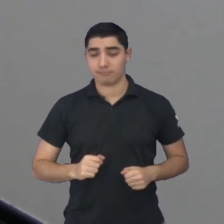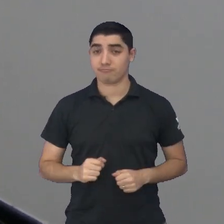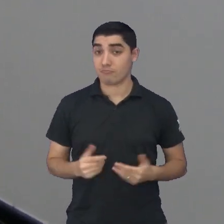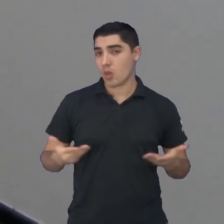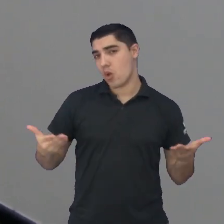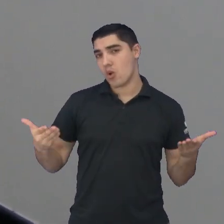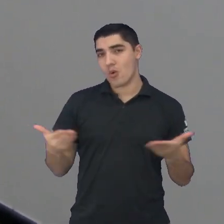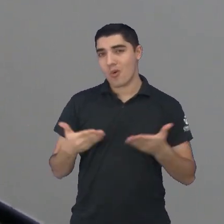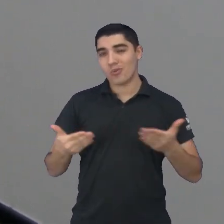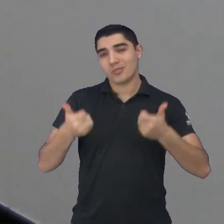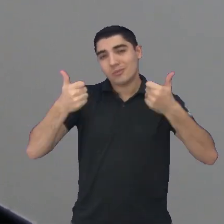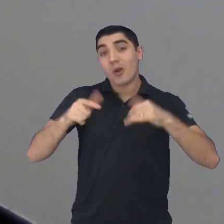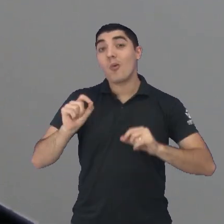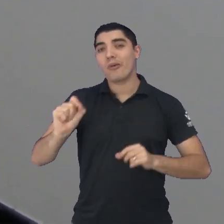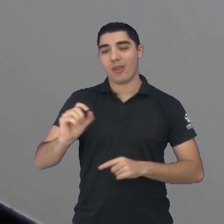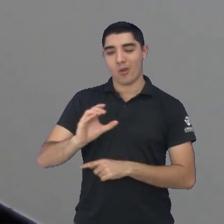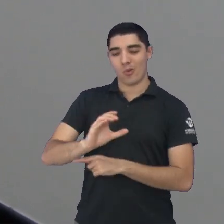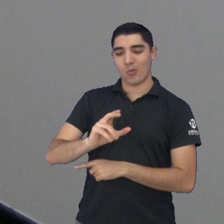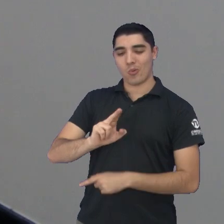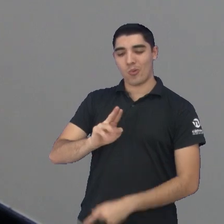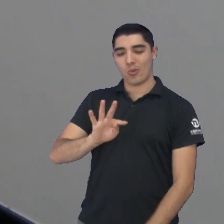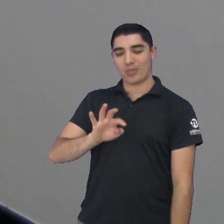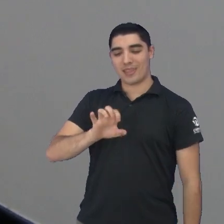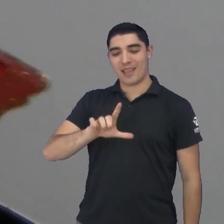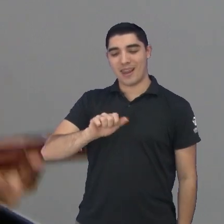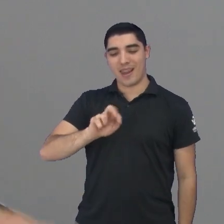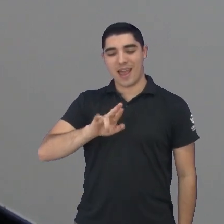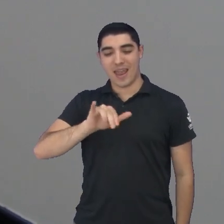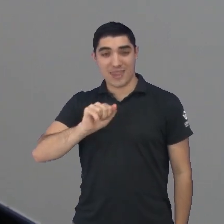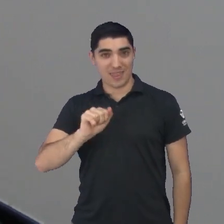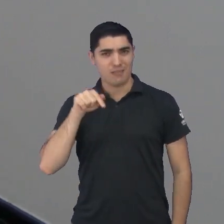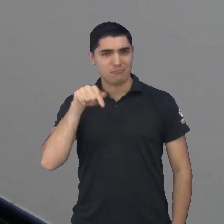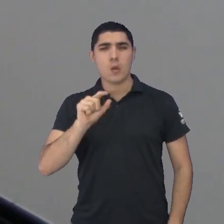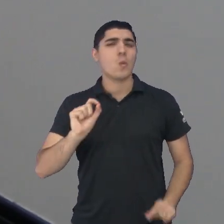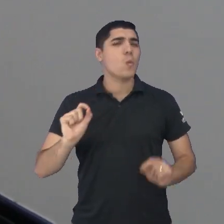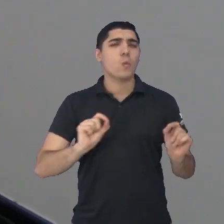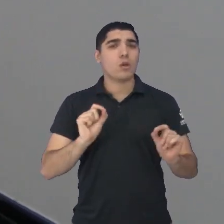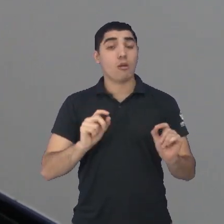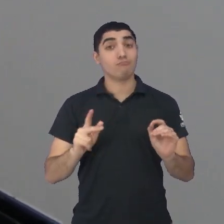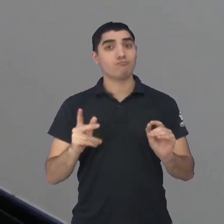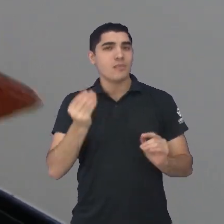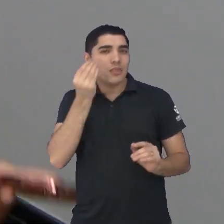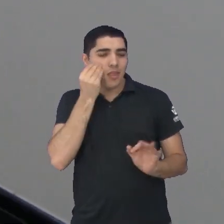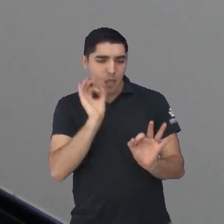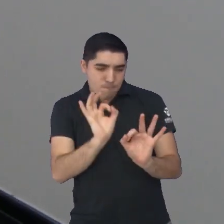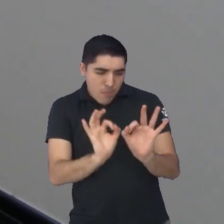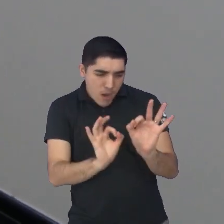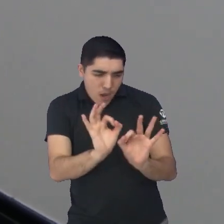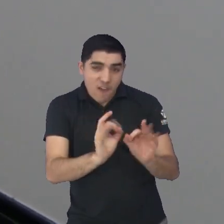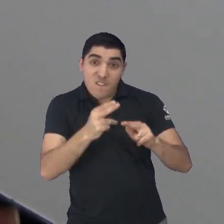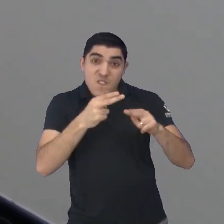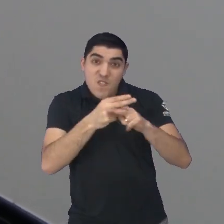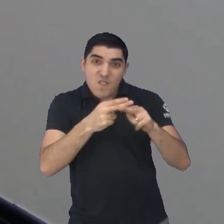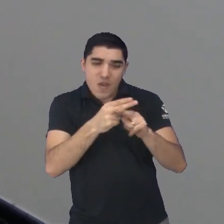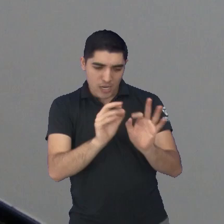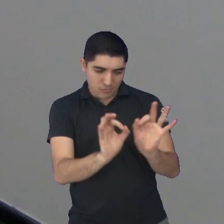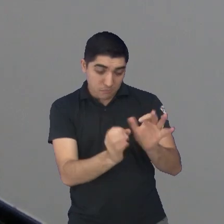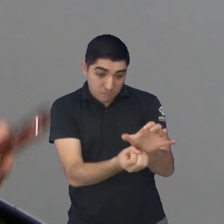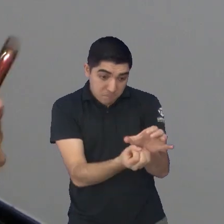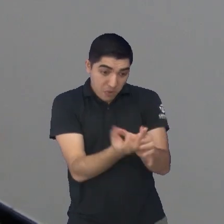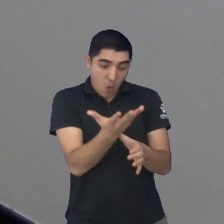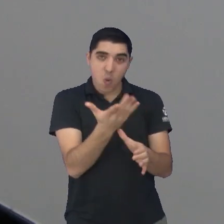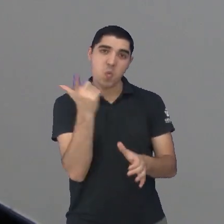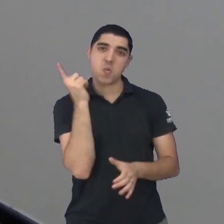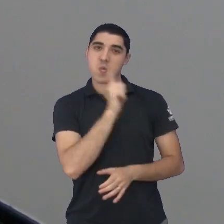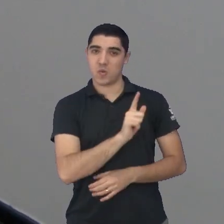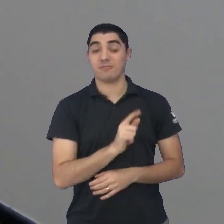falar então da cutelaria, que seria então exatamente essa arte, né? Essa técnica da fabricação, da confecção de facas, e